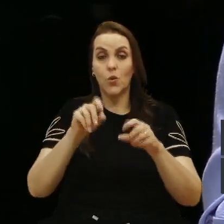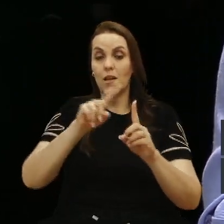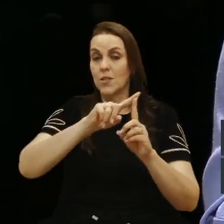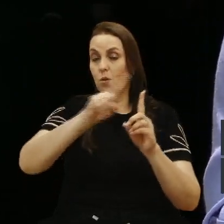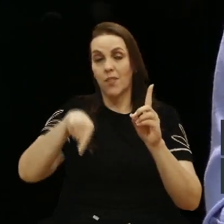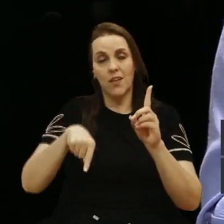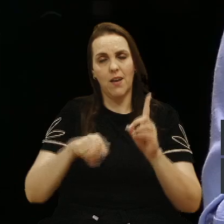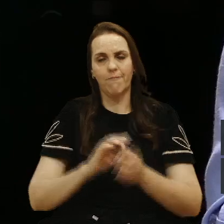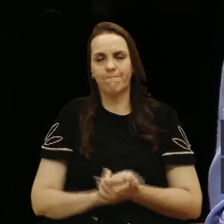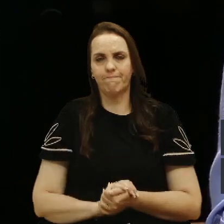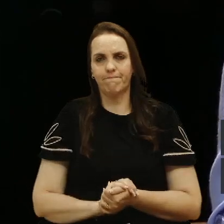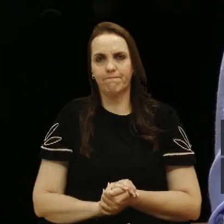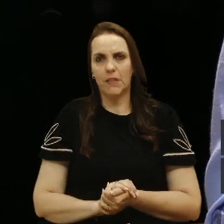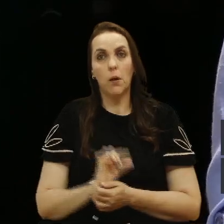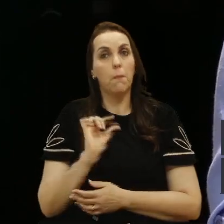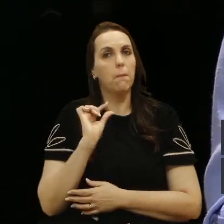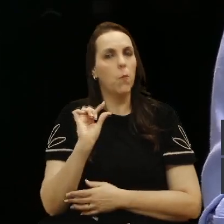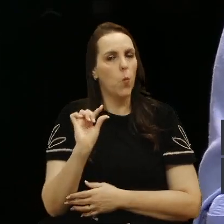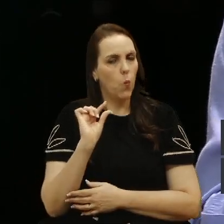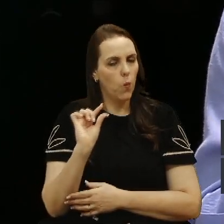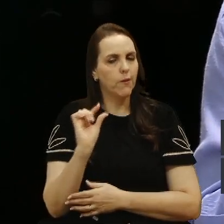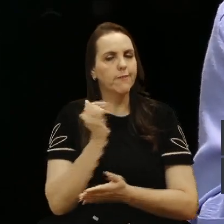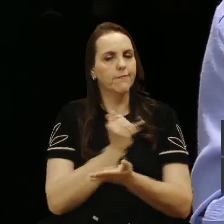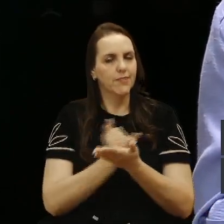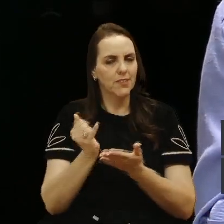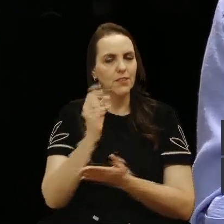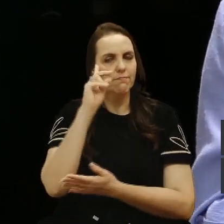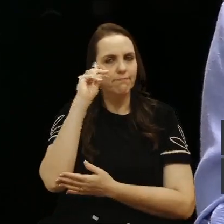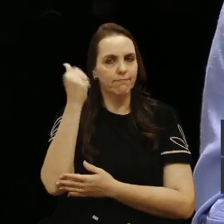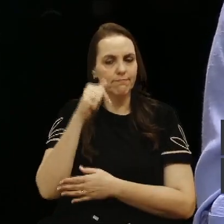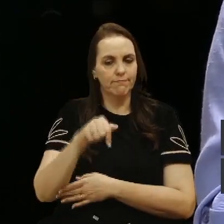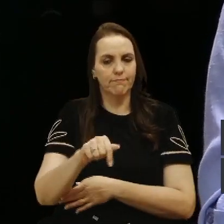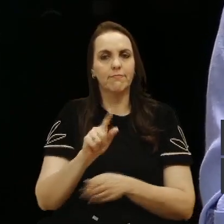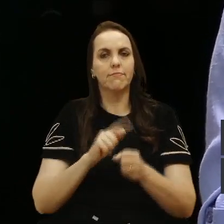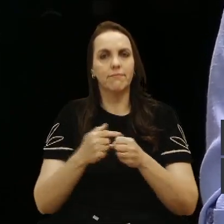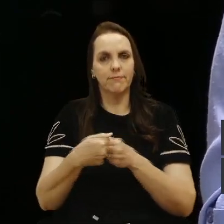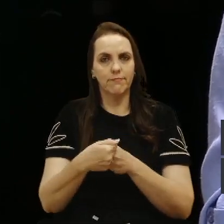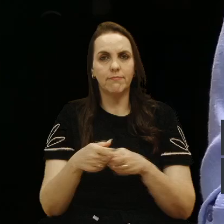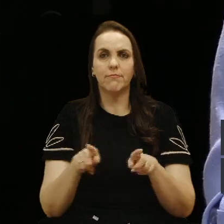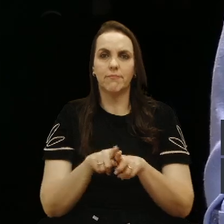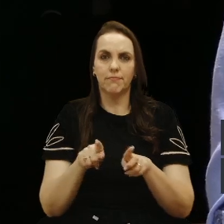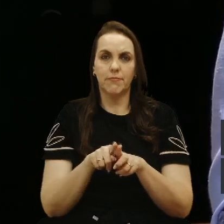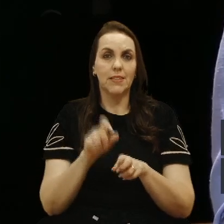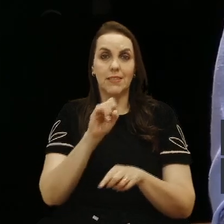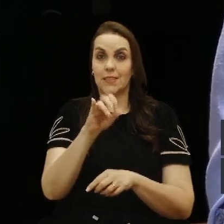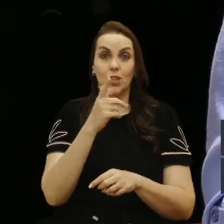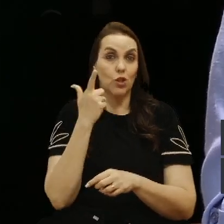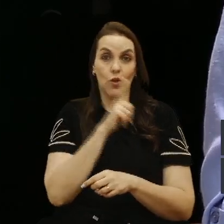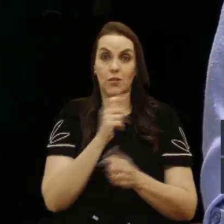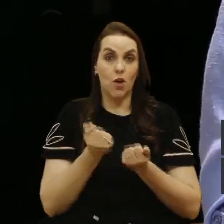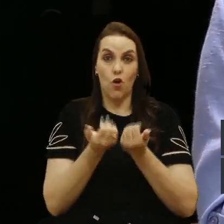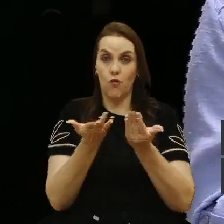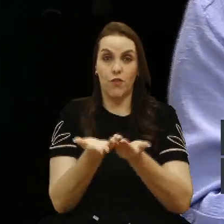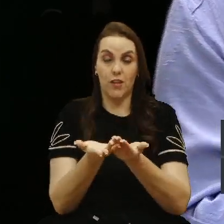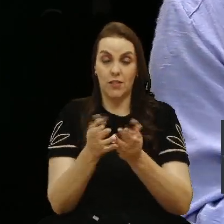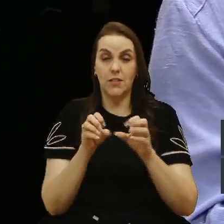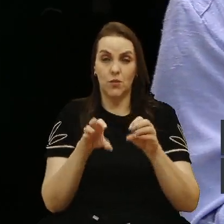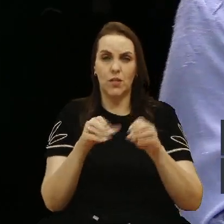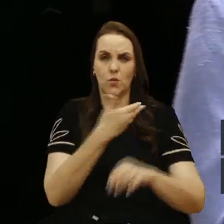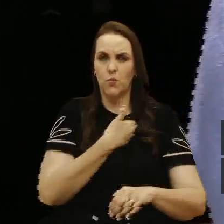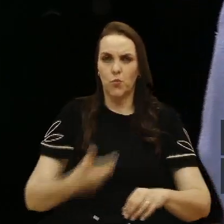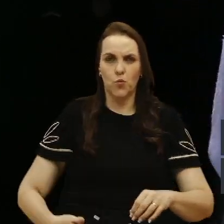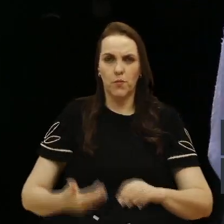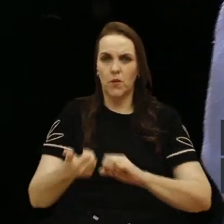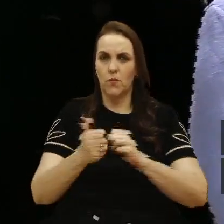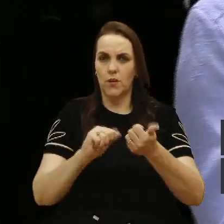por exemplo. Nós temos poucas iniciativas como essa na nossa cidade e quando a gente não consegue oferecer uma educação pública de qualidade, vereador